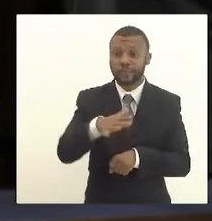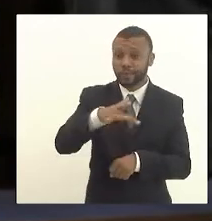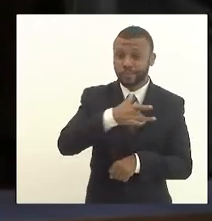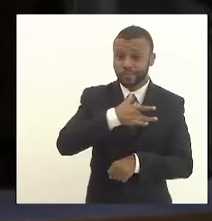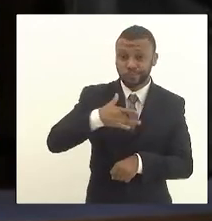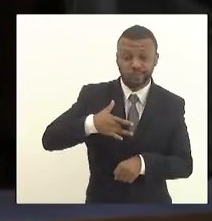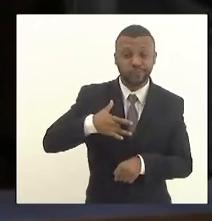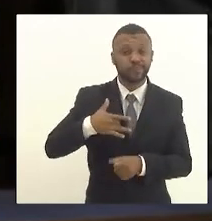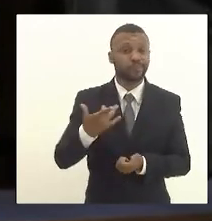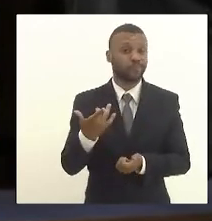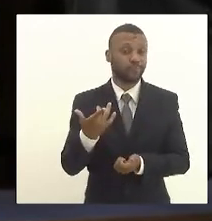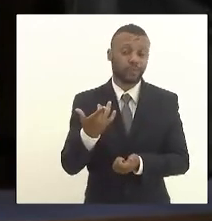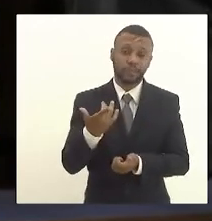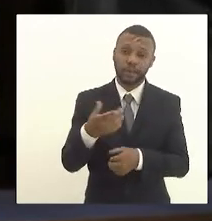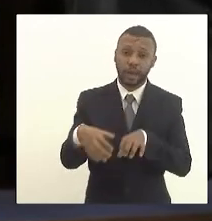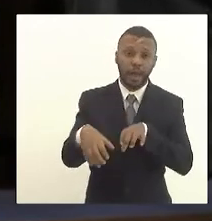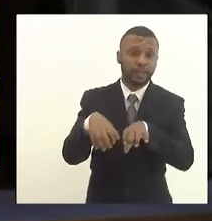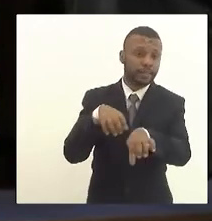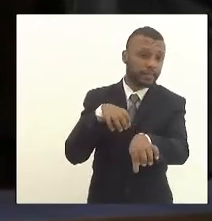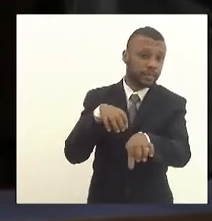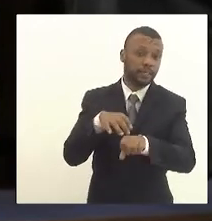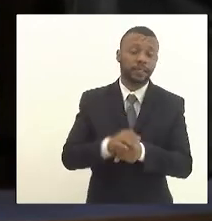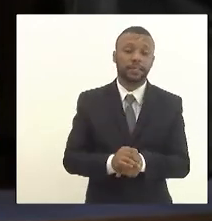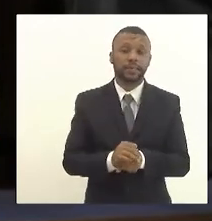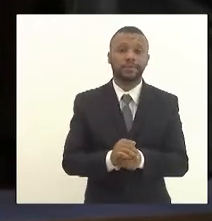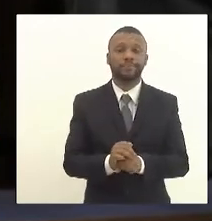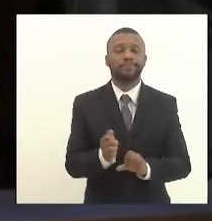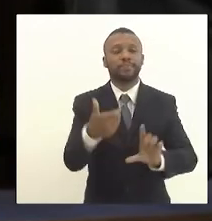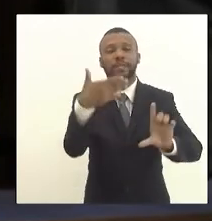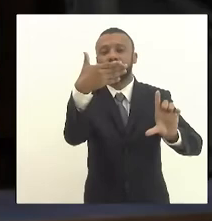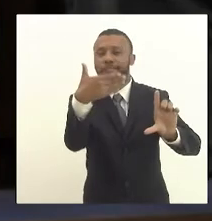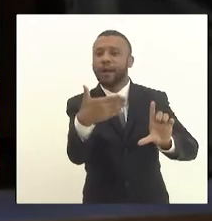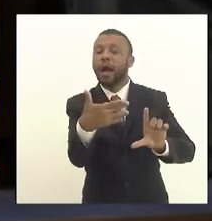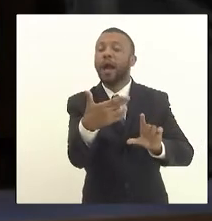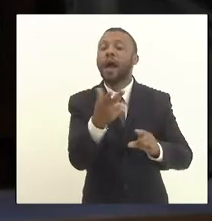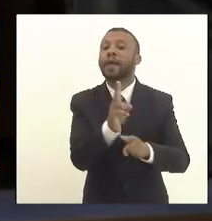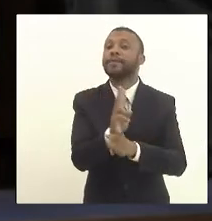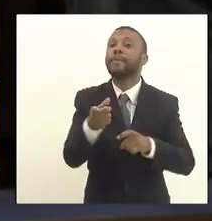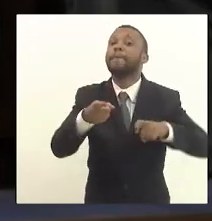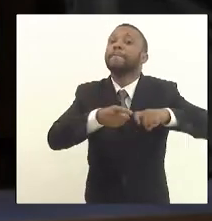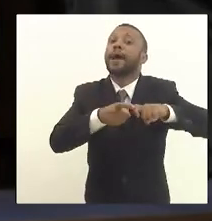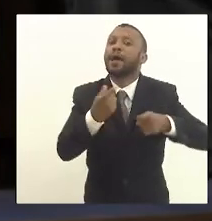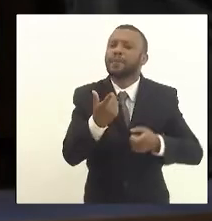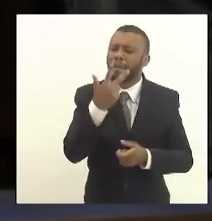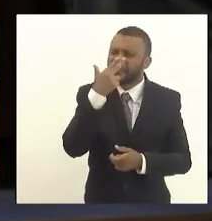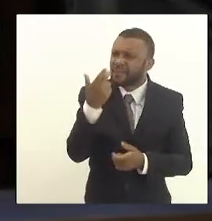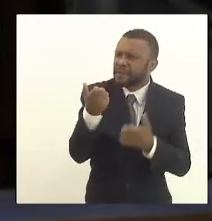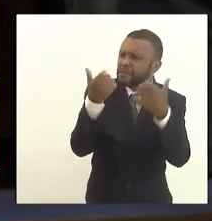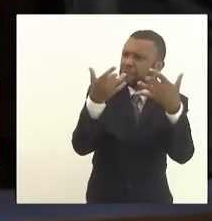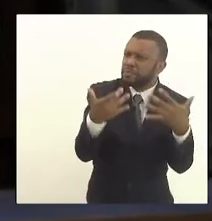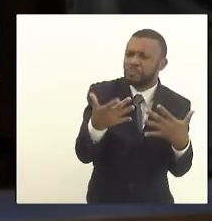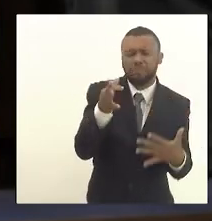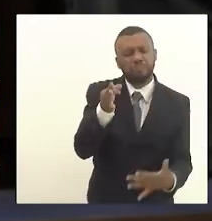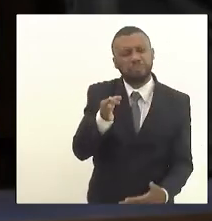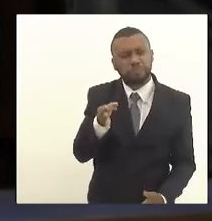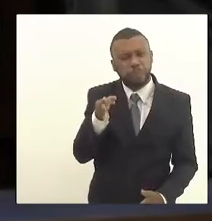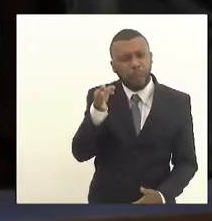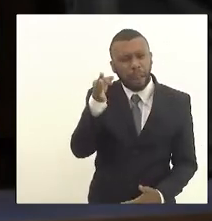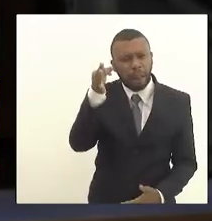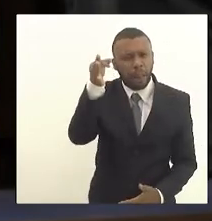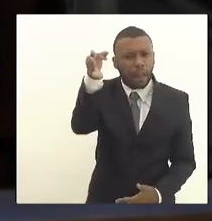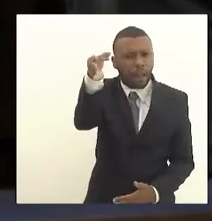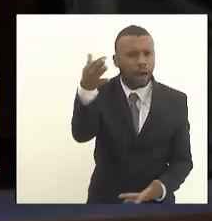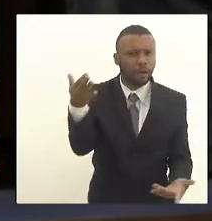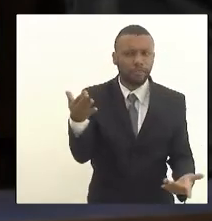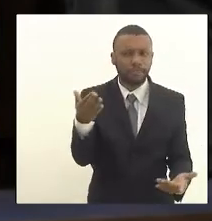teleeducação com uso de holografia. Senhoras e senhores, vocês podem falar assim, ele está falando de coisa muito futura. Parem para pensar,